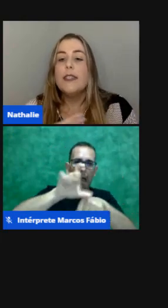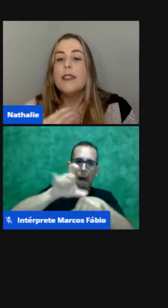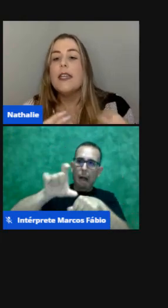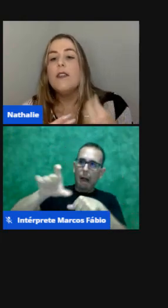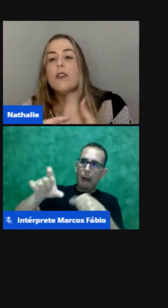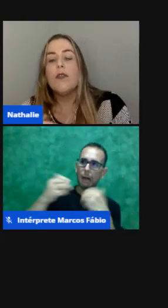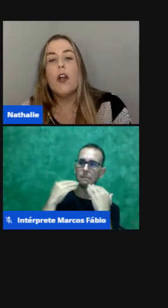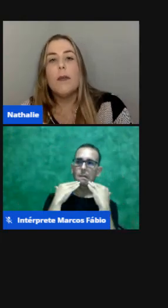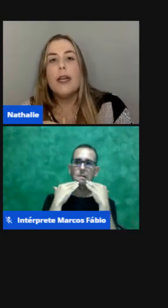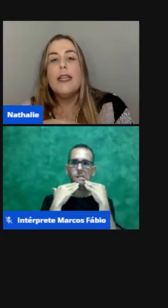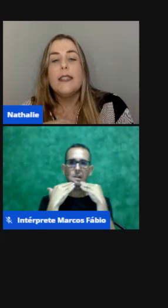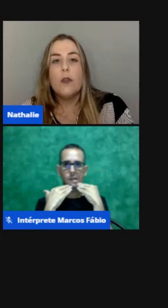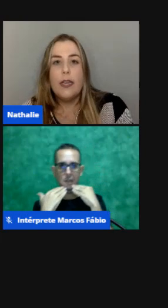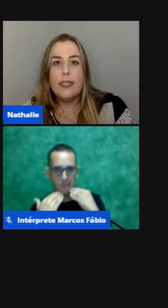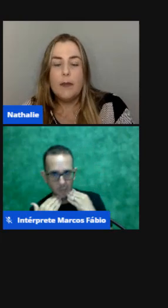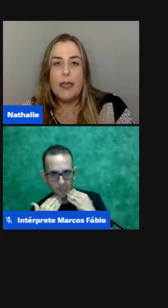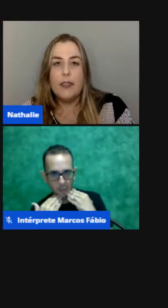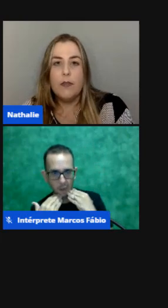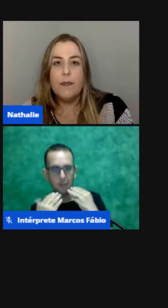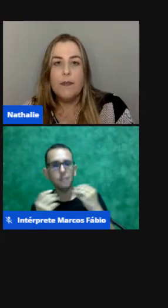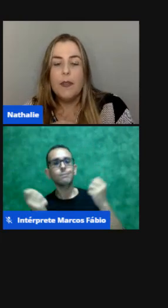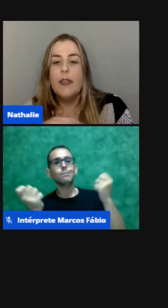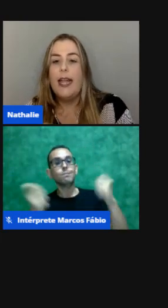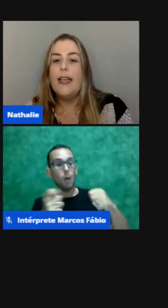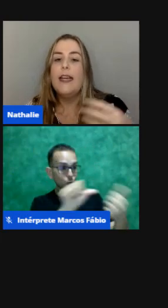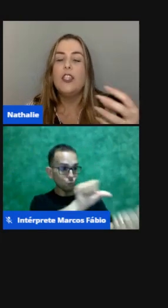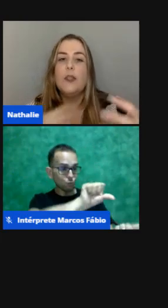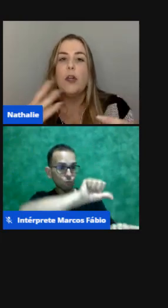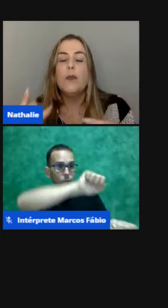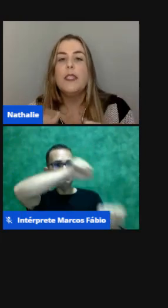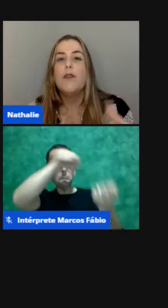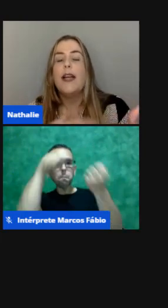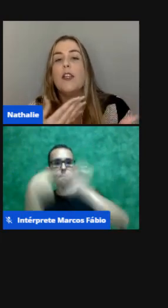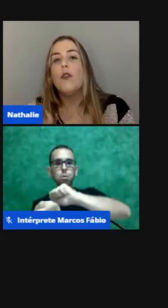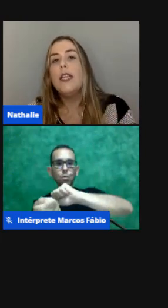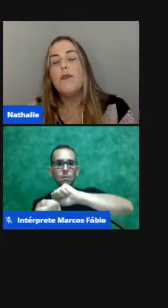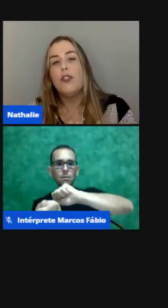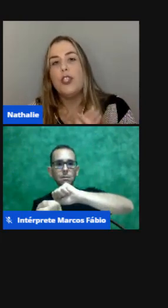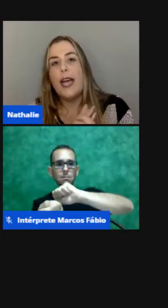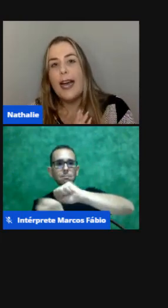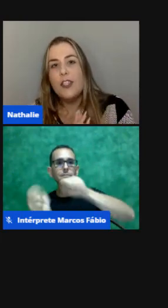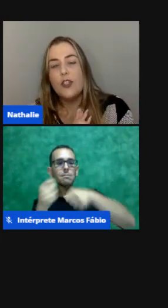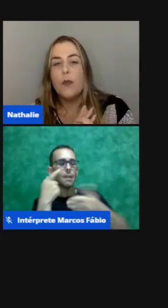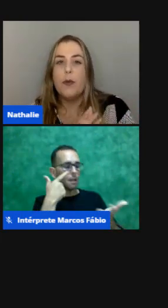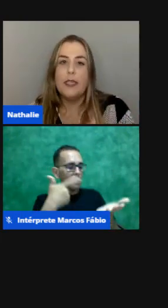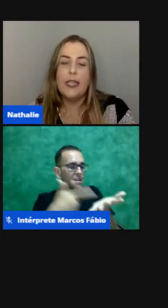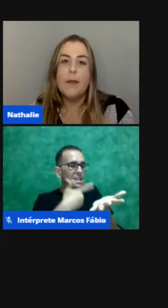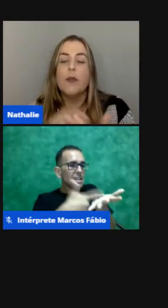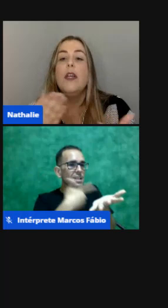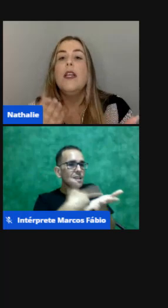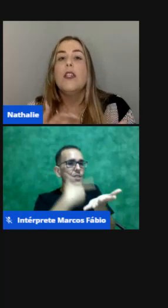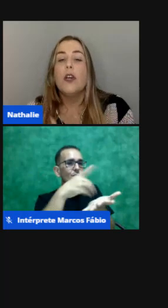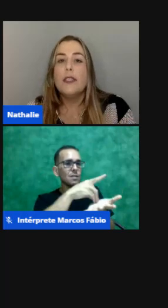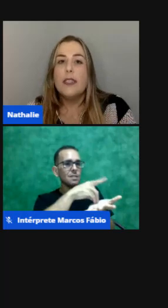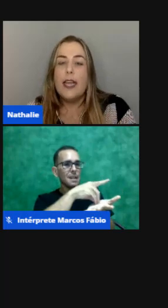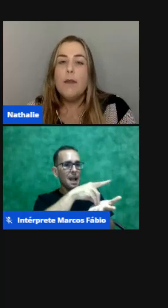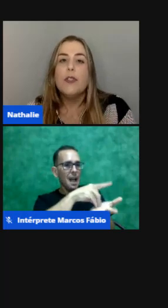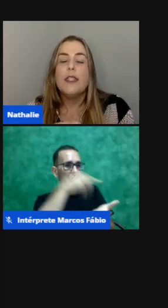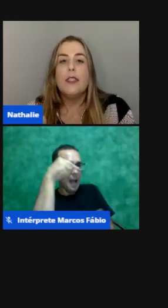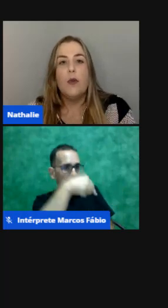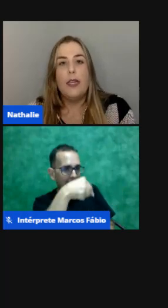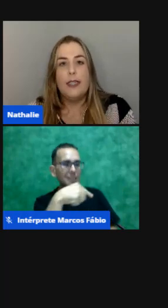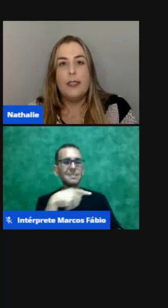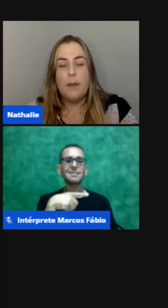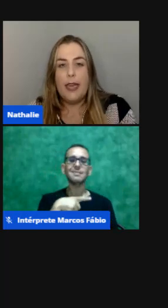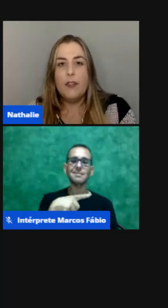professor transforma esse conhecimento. A gente pode observar que no livro didático, por exemplo, nós temos